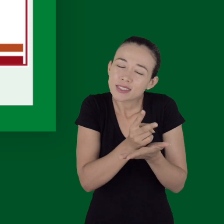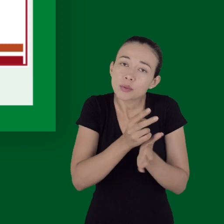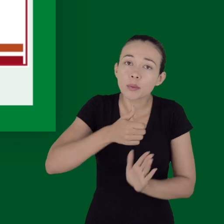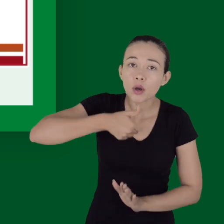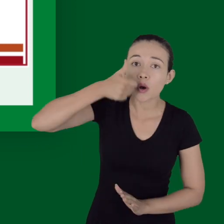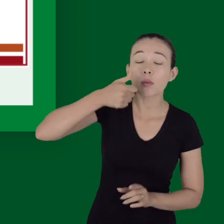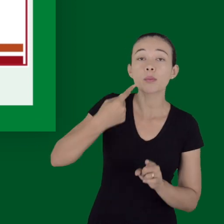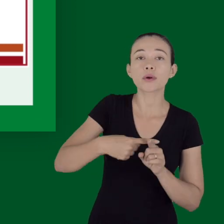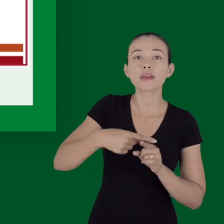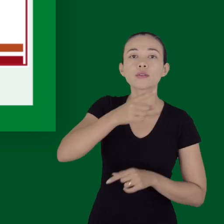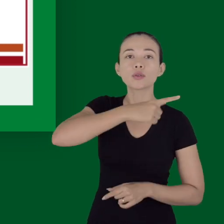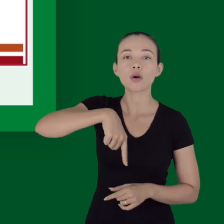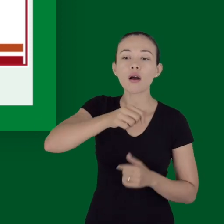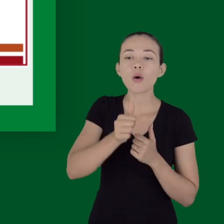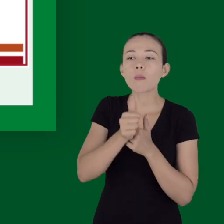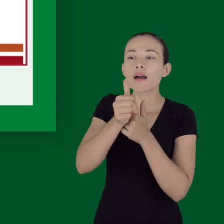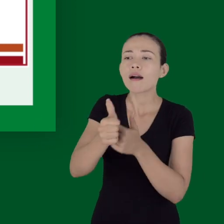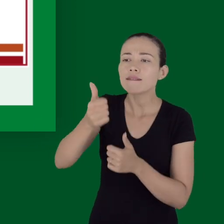conseguir ficar avaliando